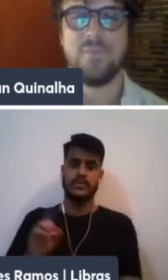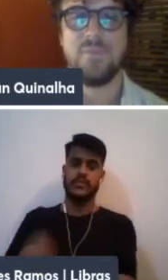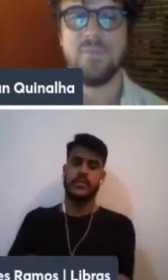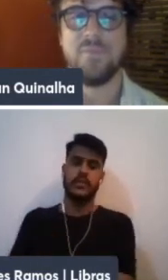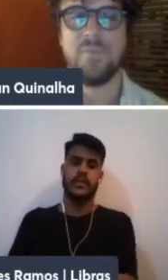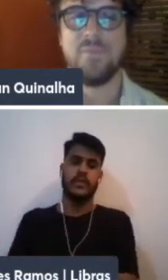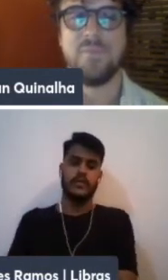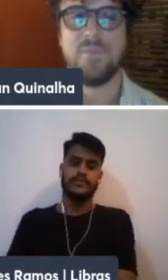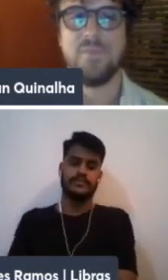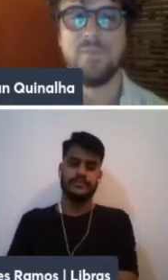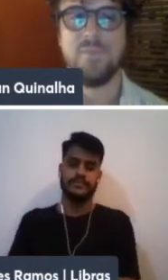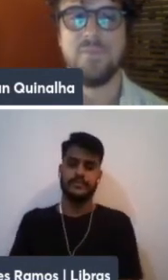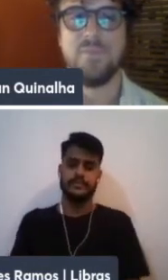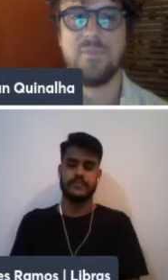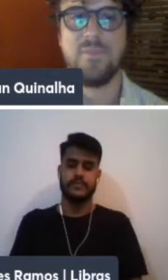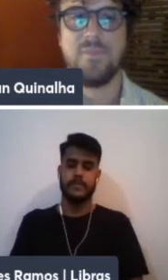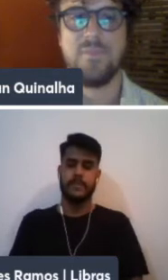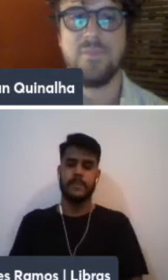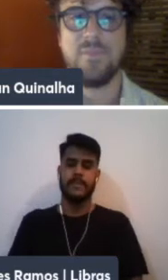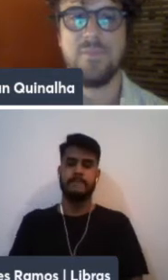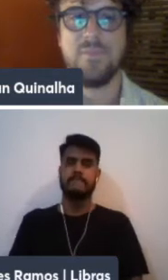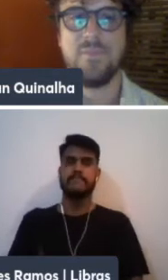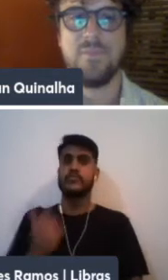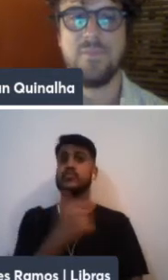meninos, não havia